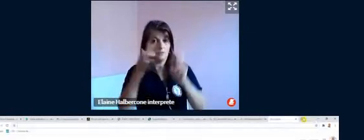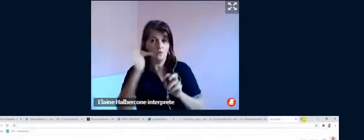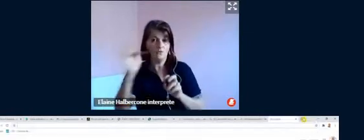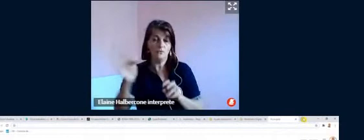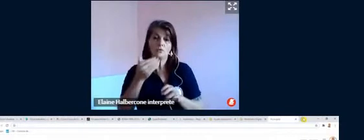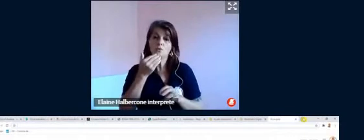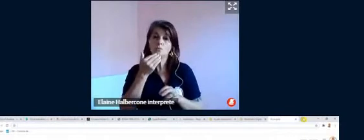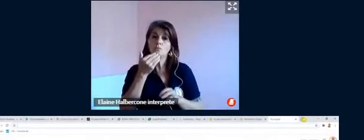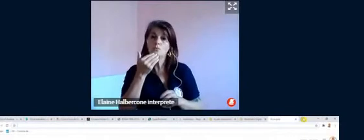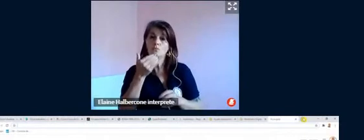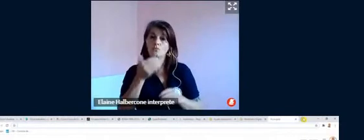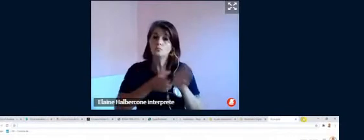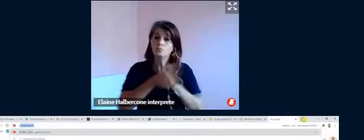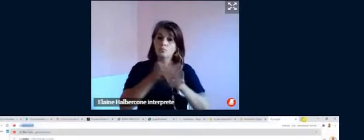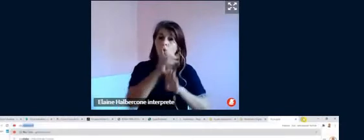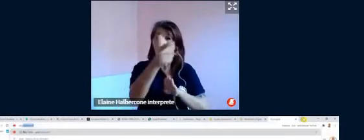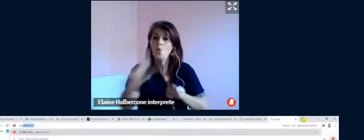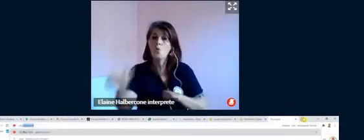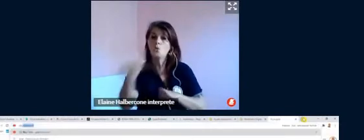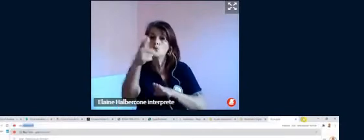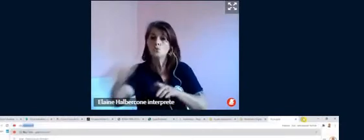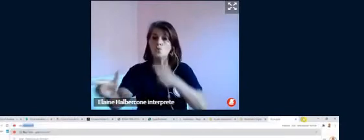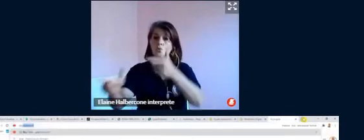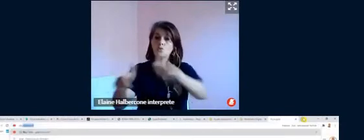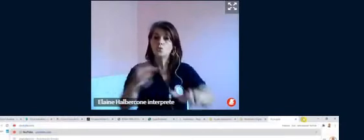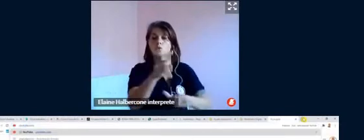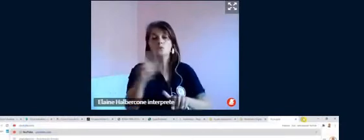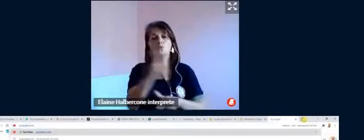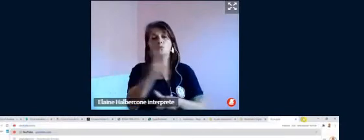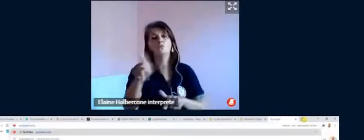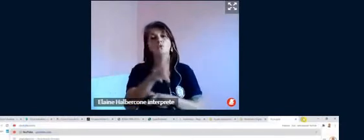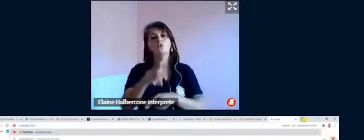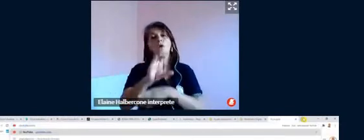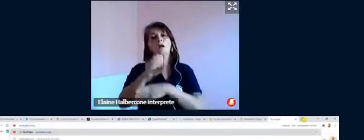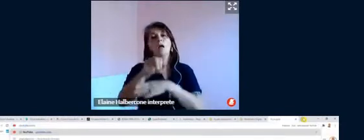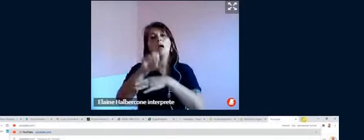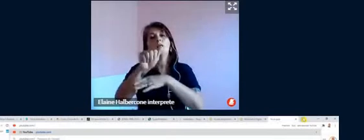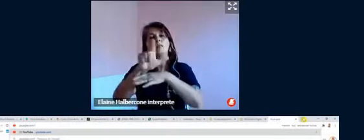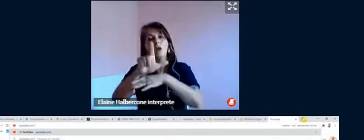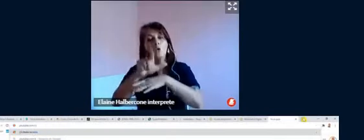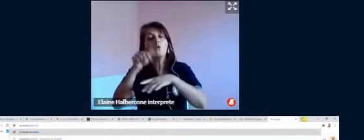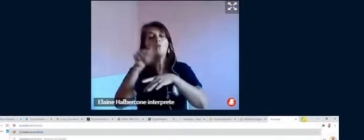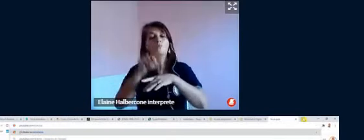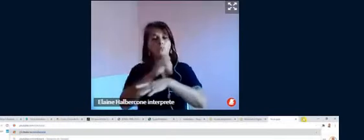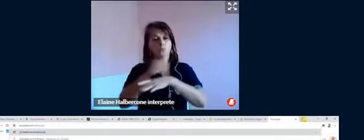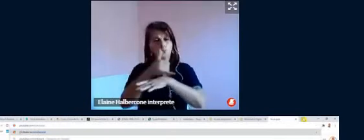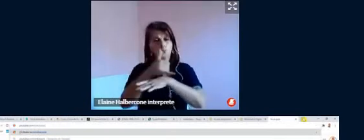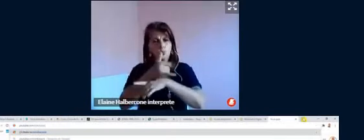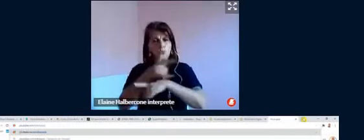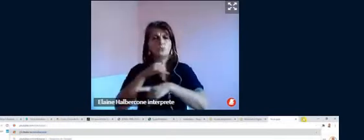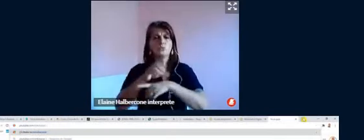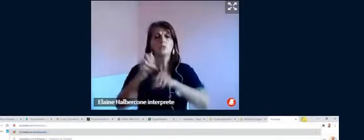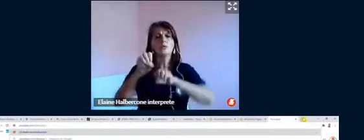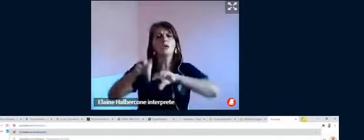recomendar alguns professores de um canal que estão aqui, na verdade, né? YouTube